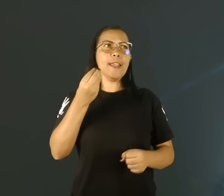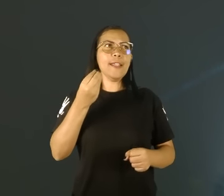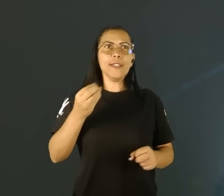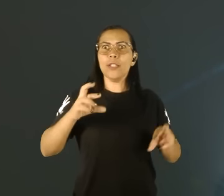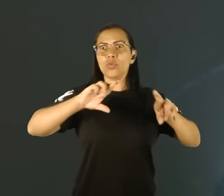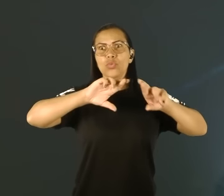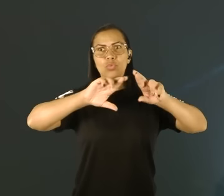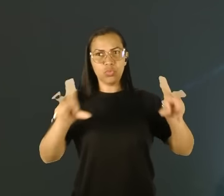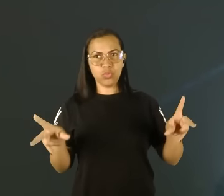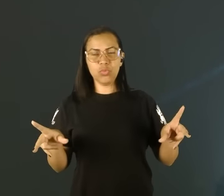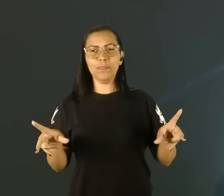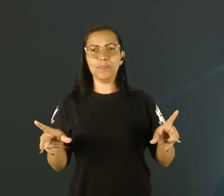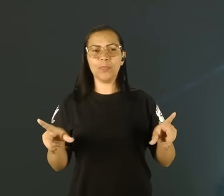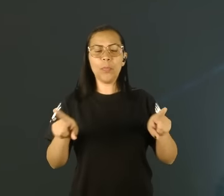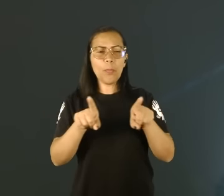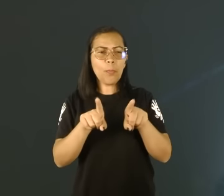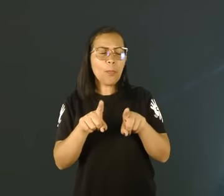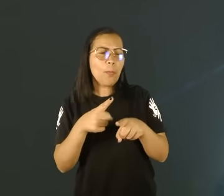matá-lo.